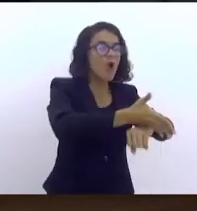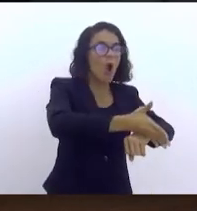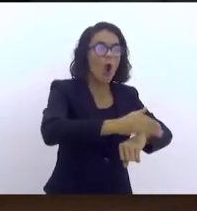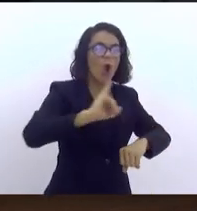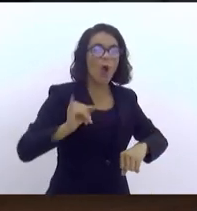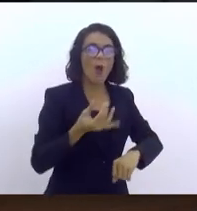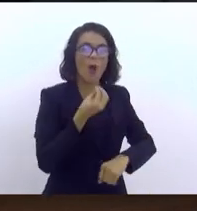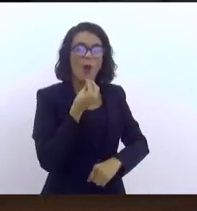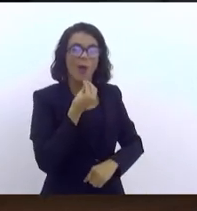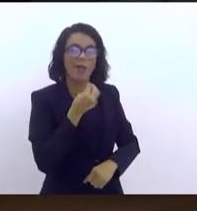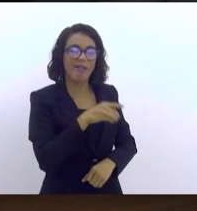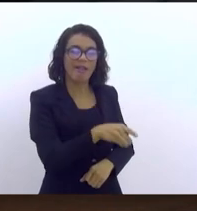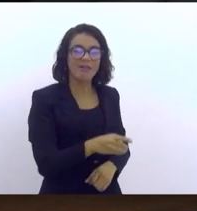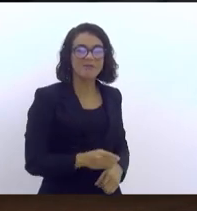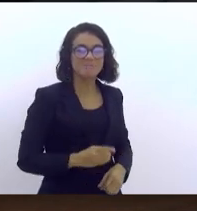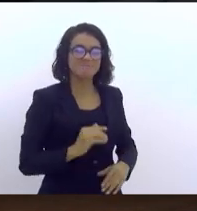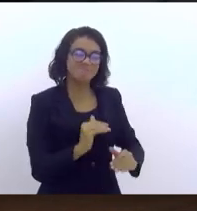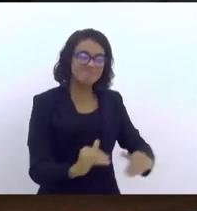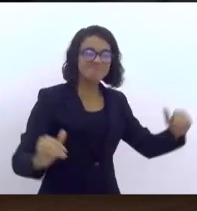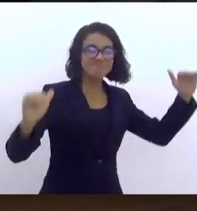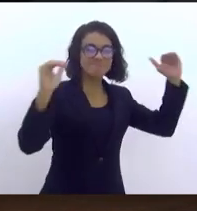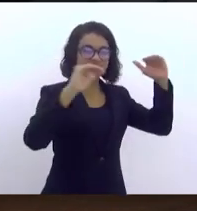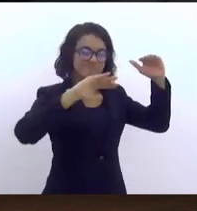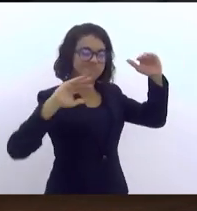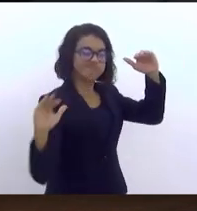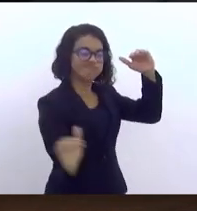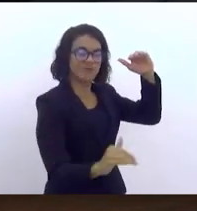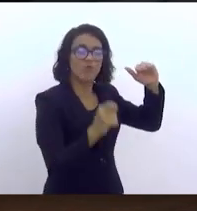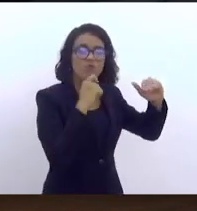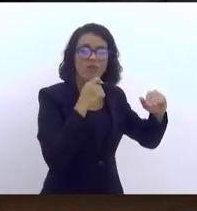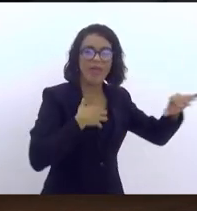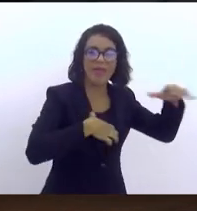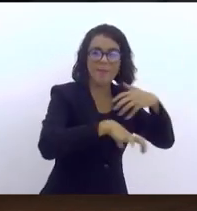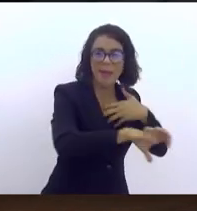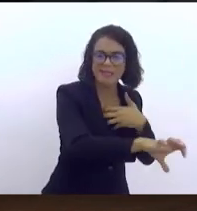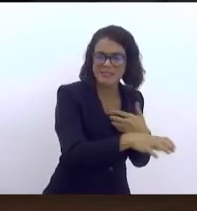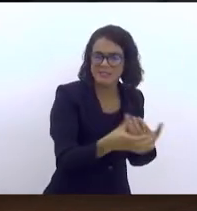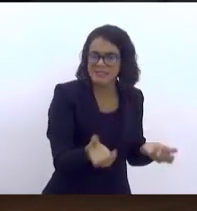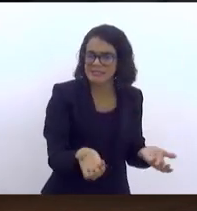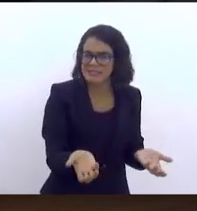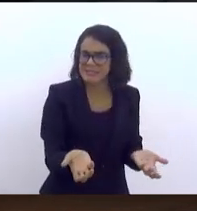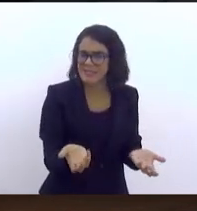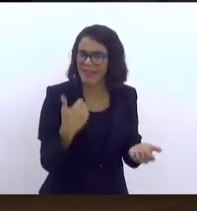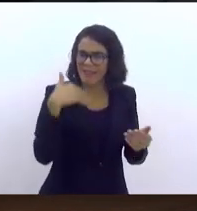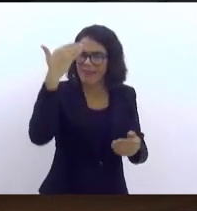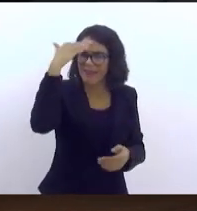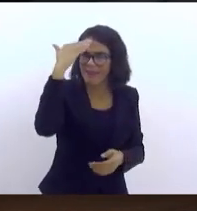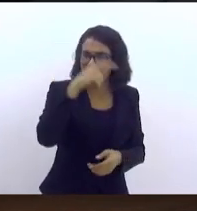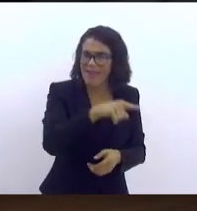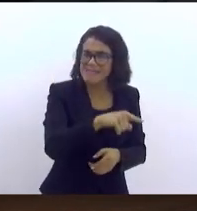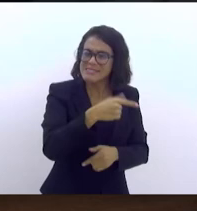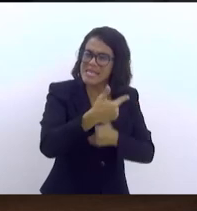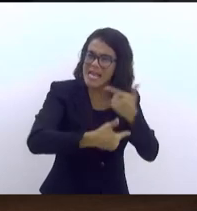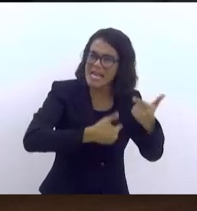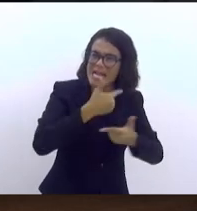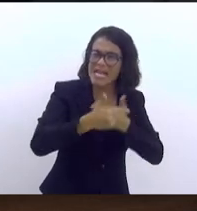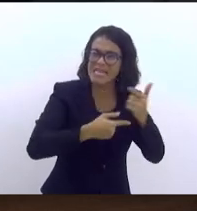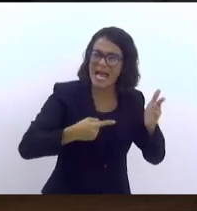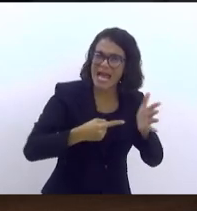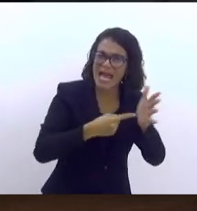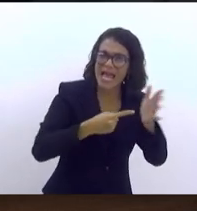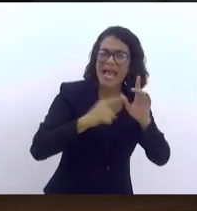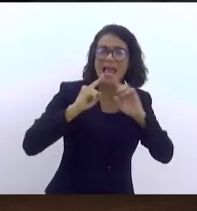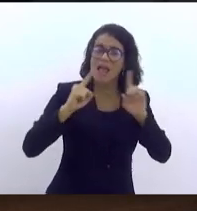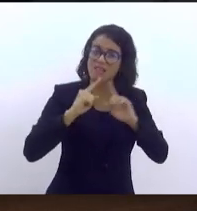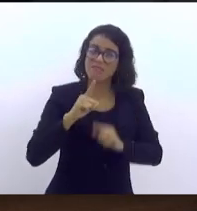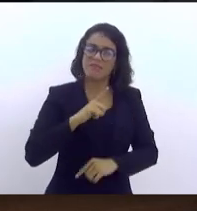e não tenho capacidade de ter empatia o suficiente para me colocar no lugar dele entender que se ele tá fazendo alguma indicação É